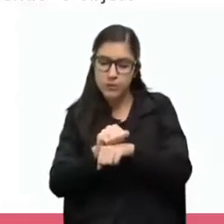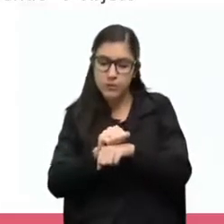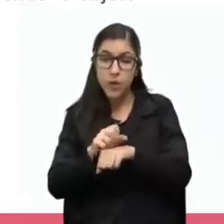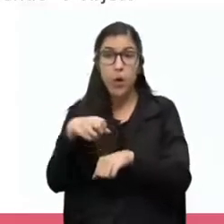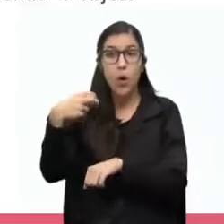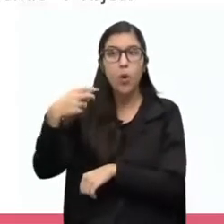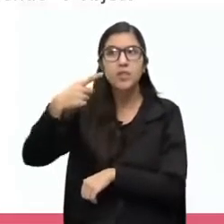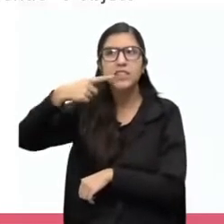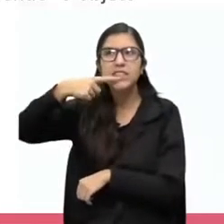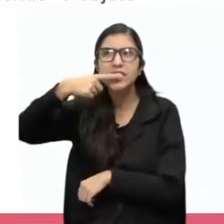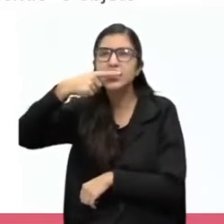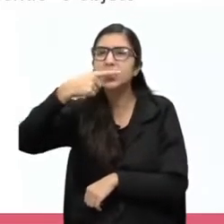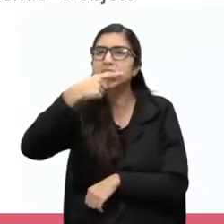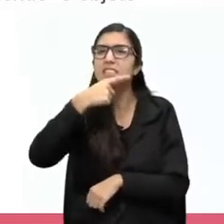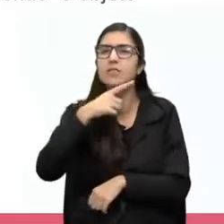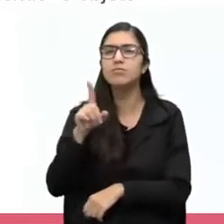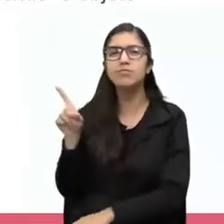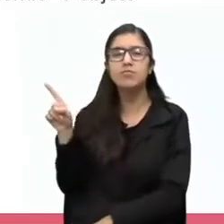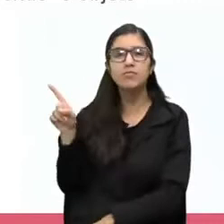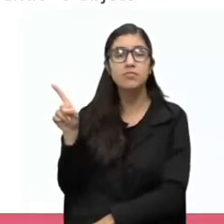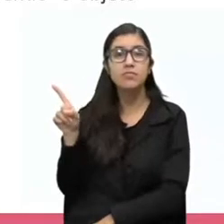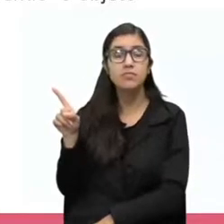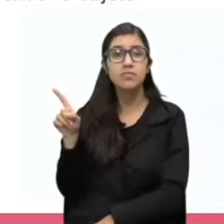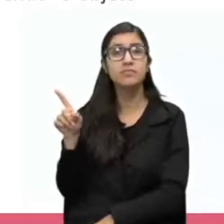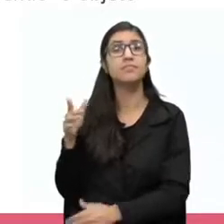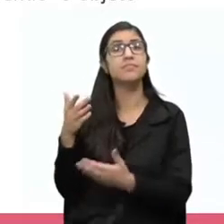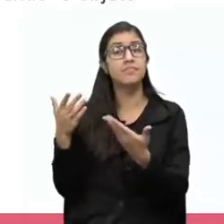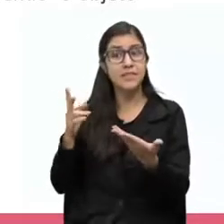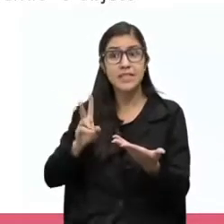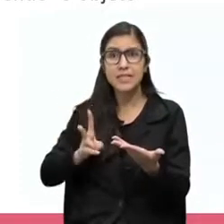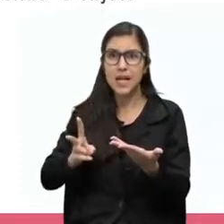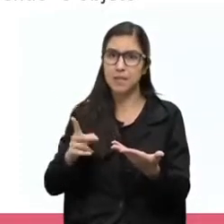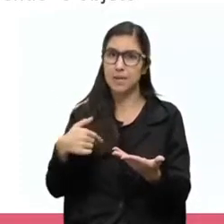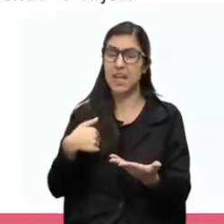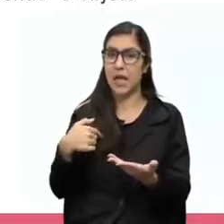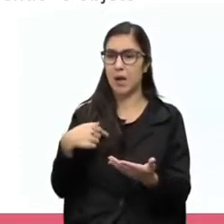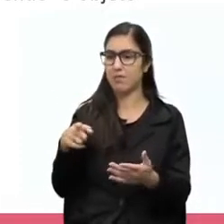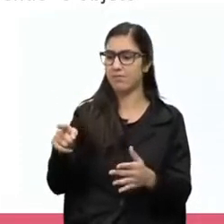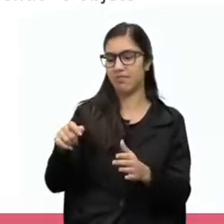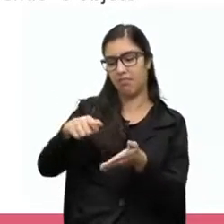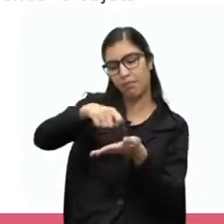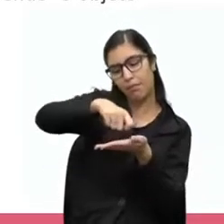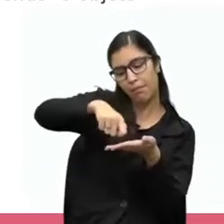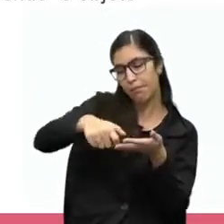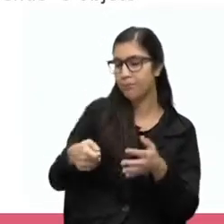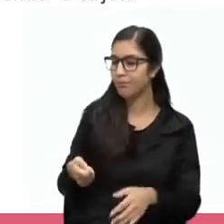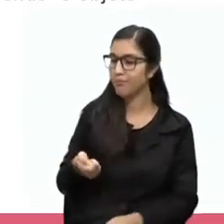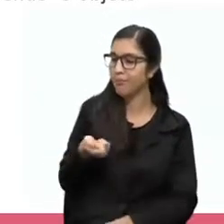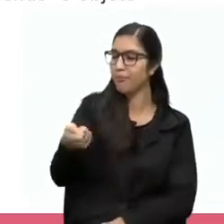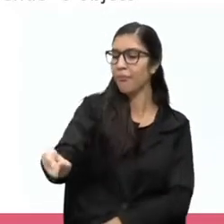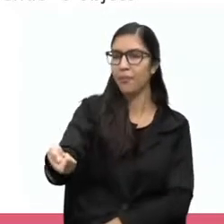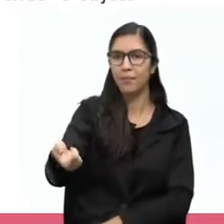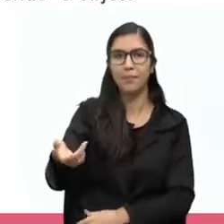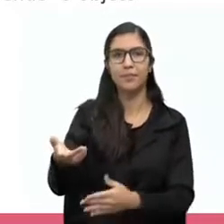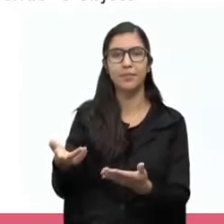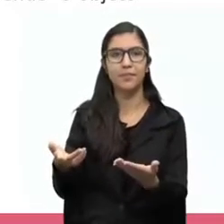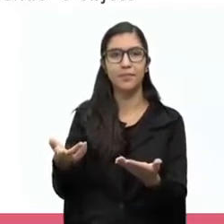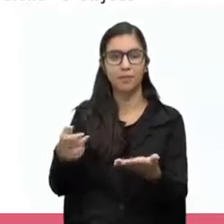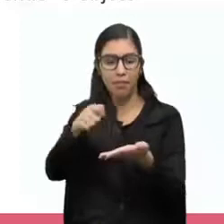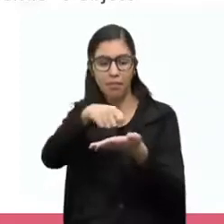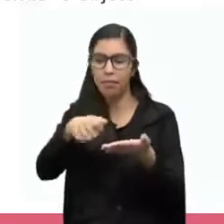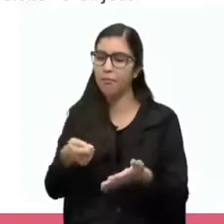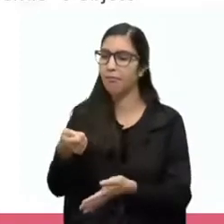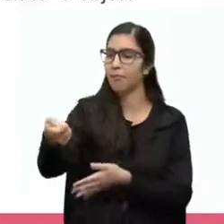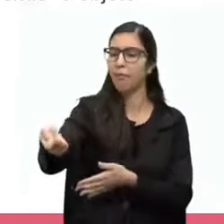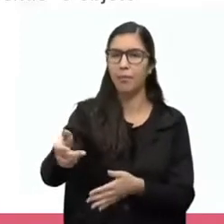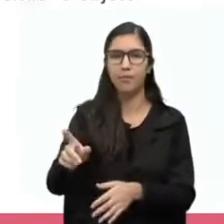de dente, quando vai escovar os dentes. Então, sempre, não vou colocar uma pasta de dente na escova e